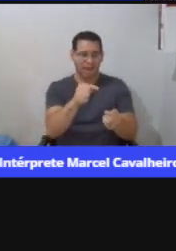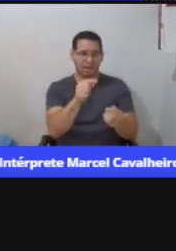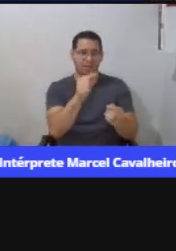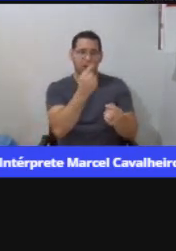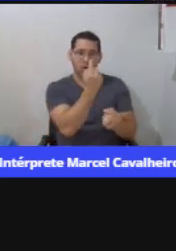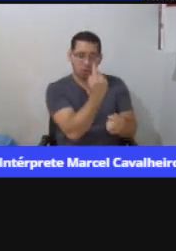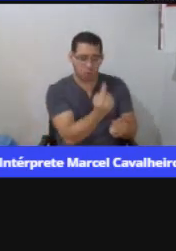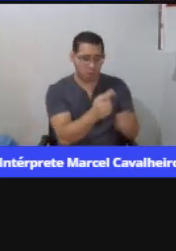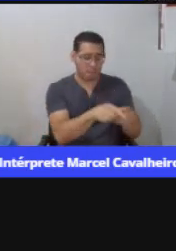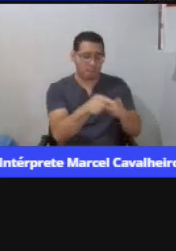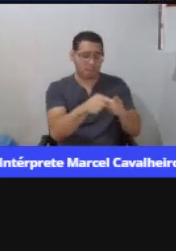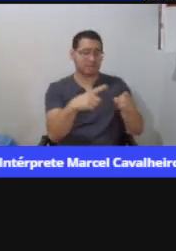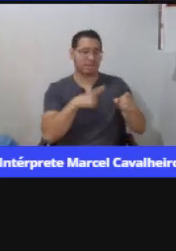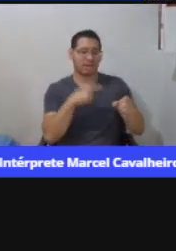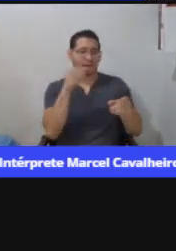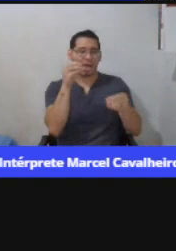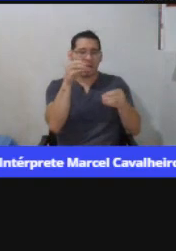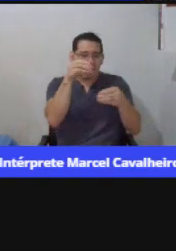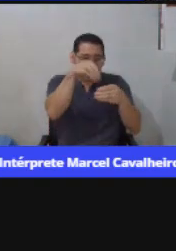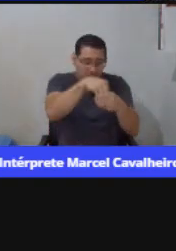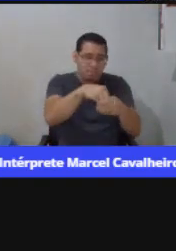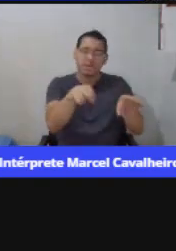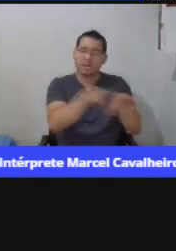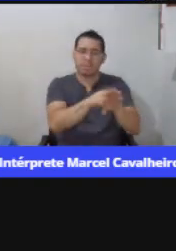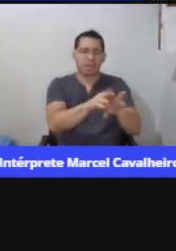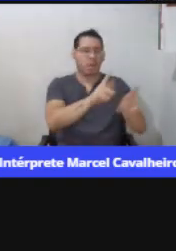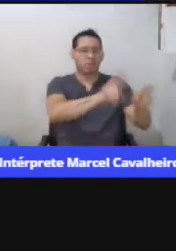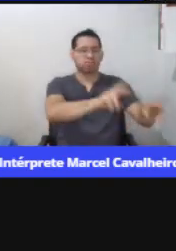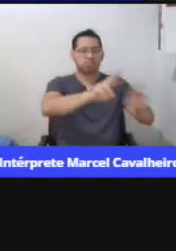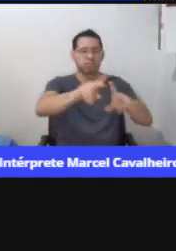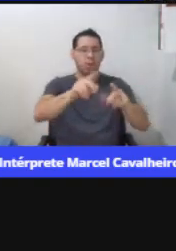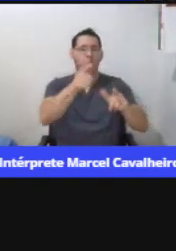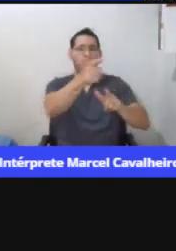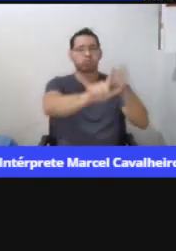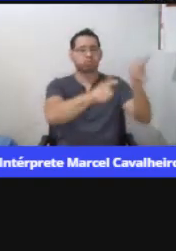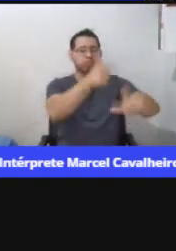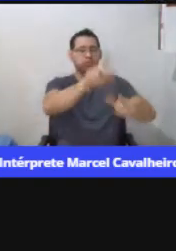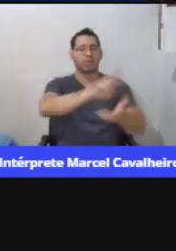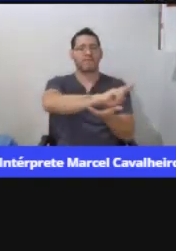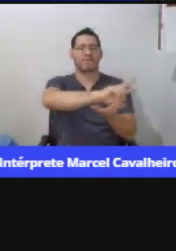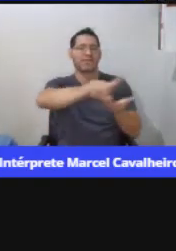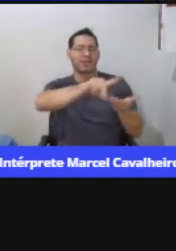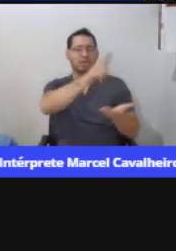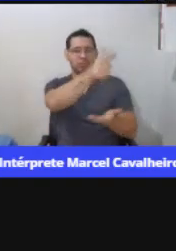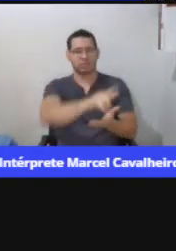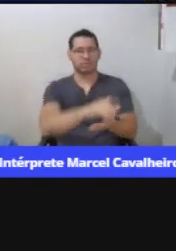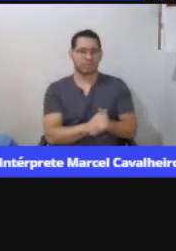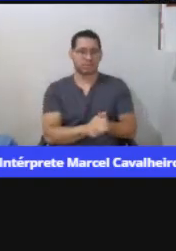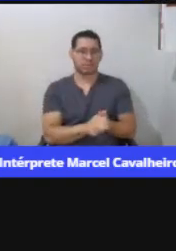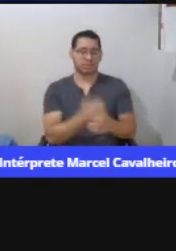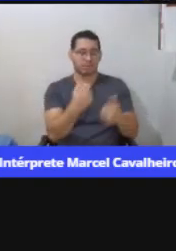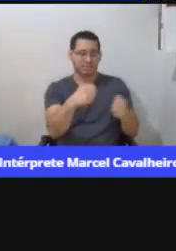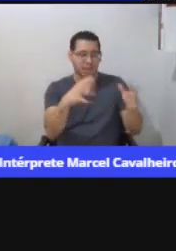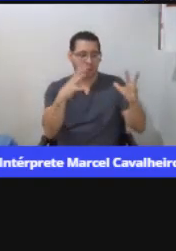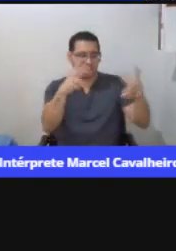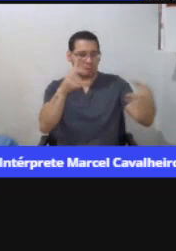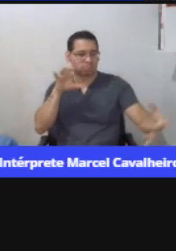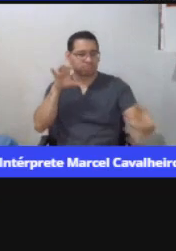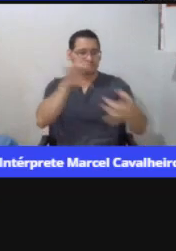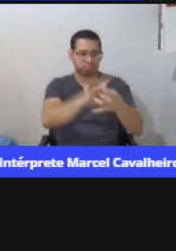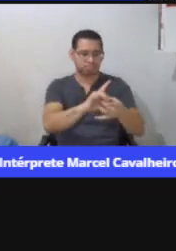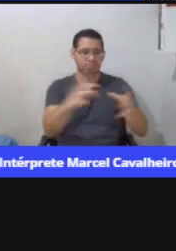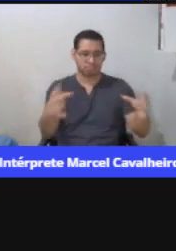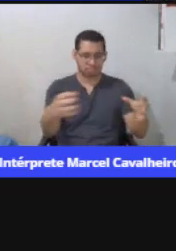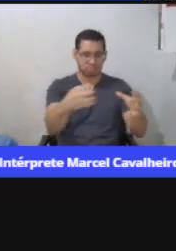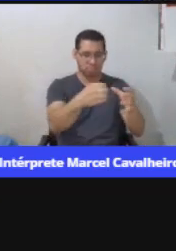habilidades. Essas outras habilidades, elas precisam fechar essa ideia de que a habilidade maior,